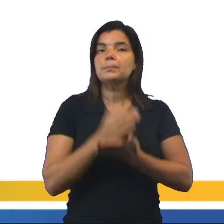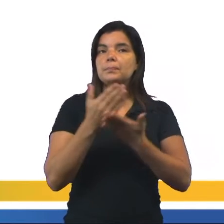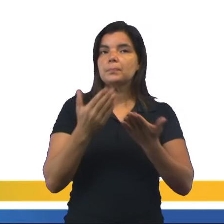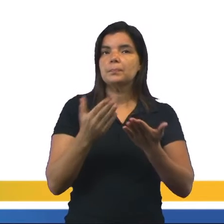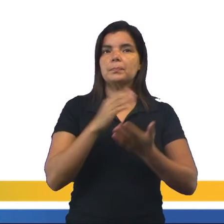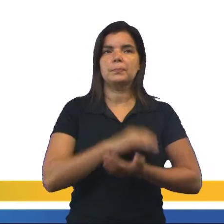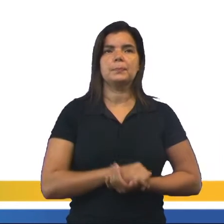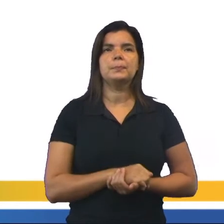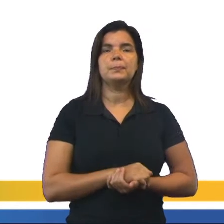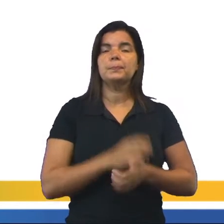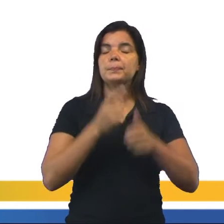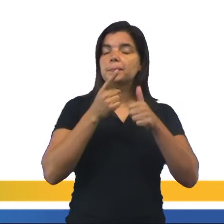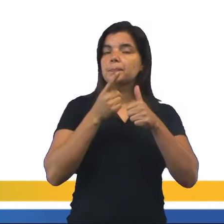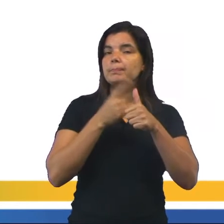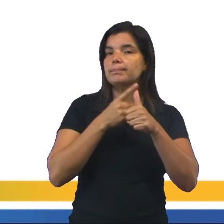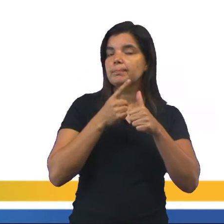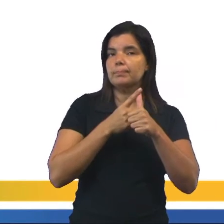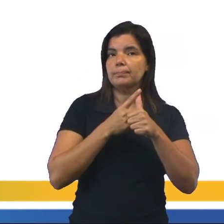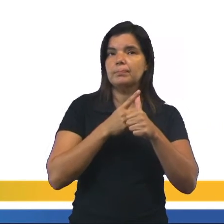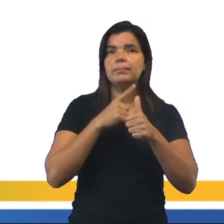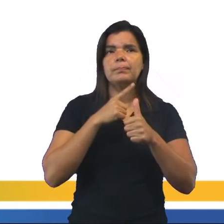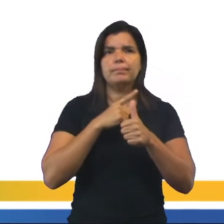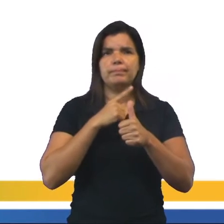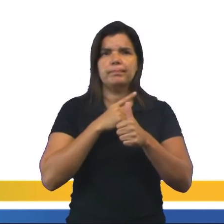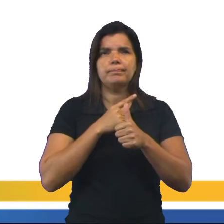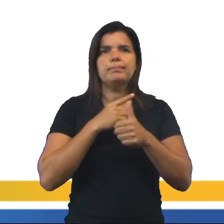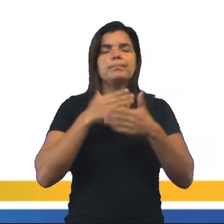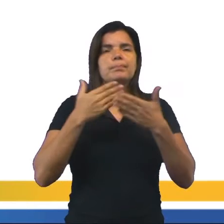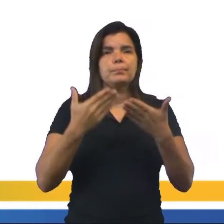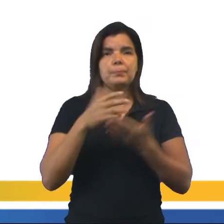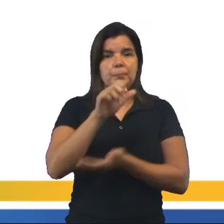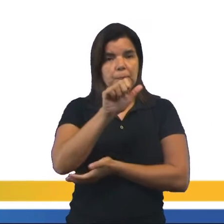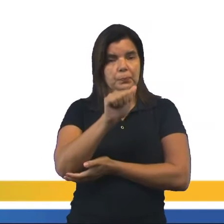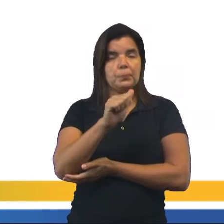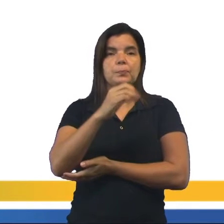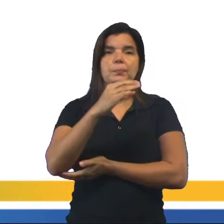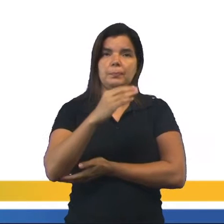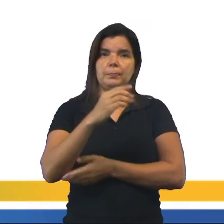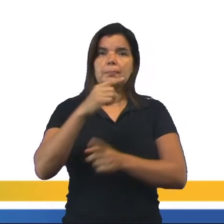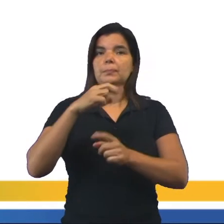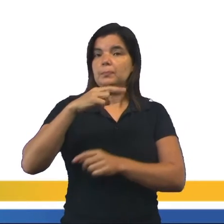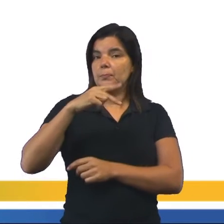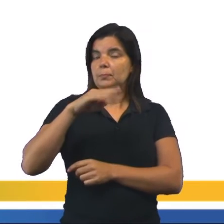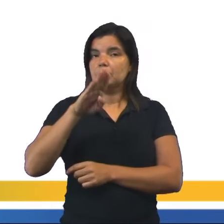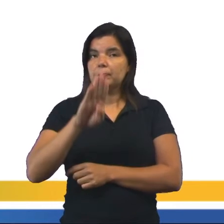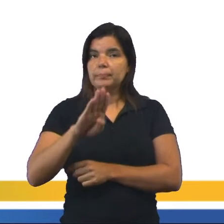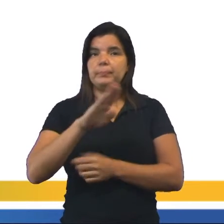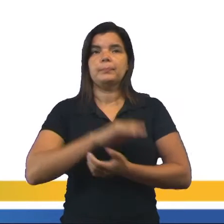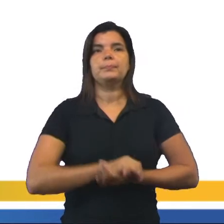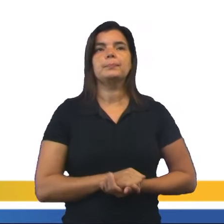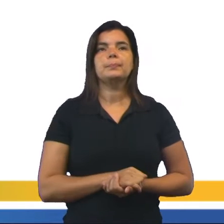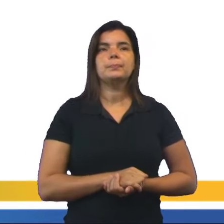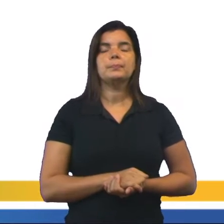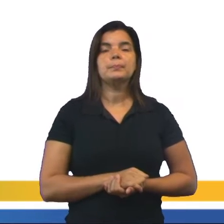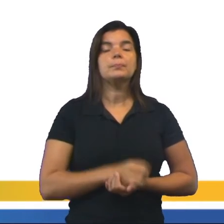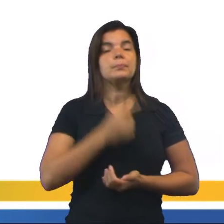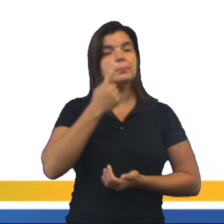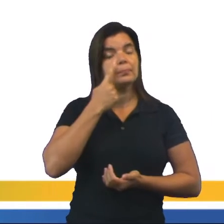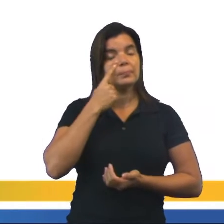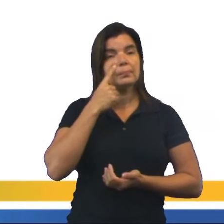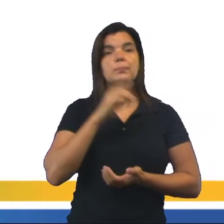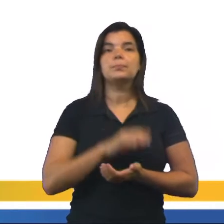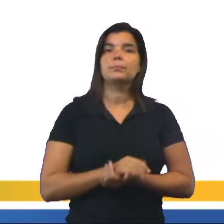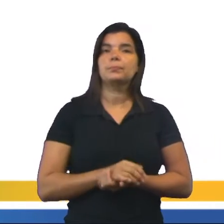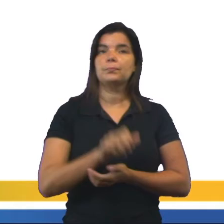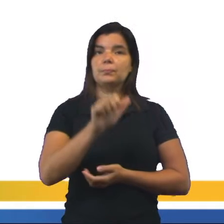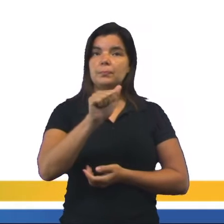Então vamos lá. Primeiramente, nós vamos determinar o AC, que é igual a B, tá? Meu vértice